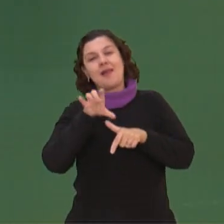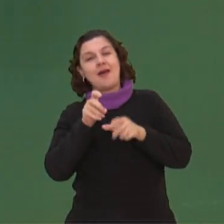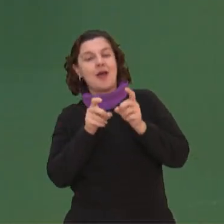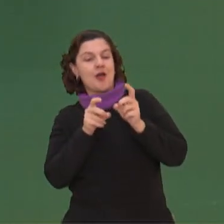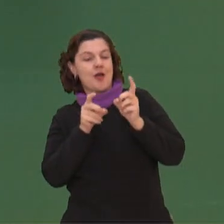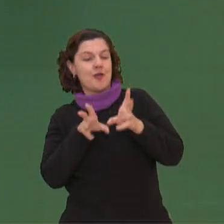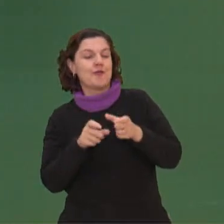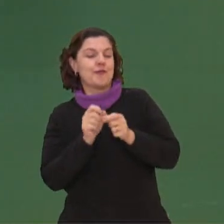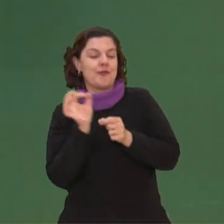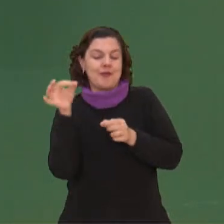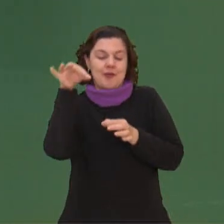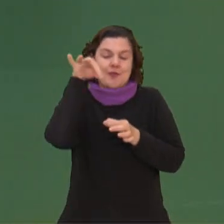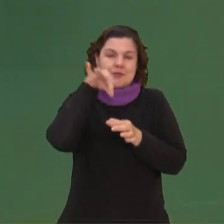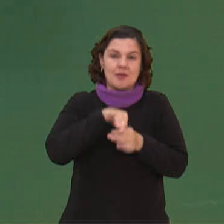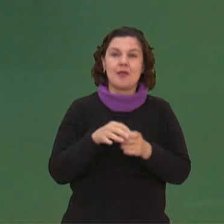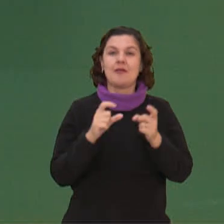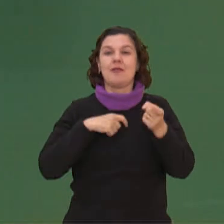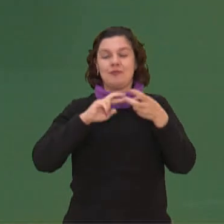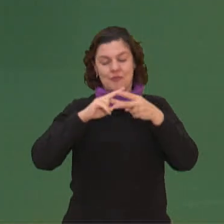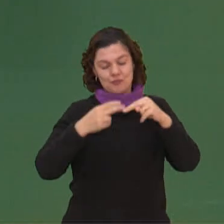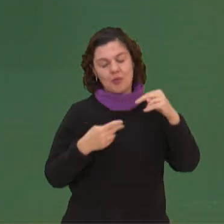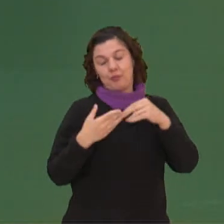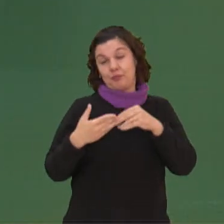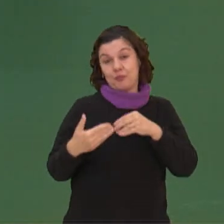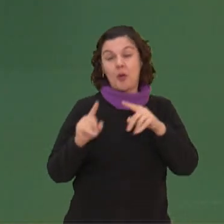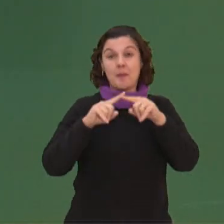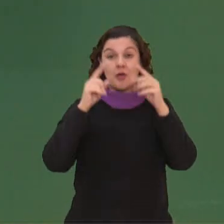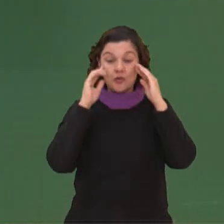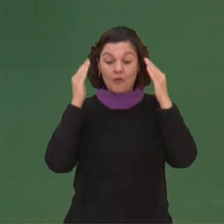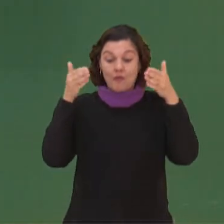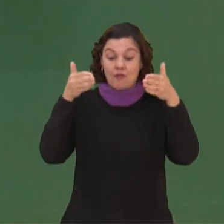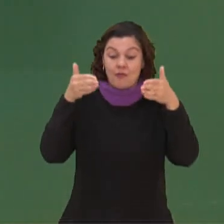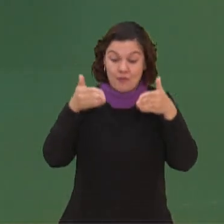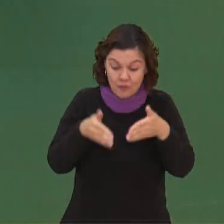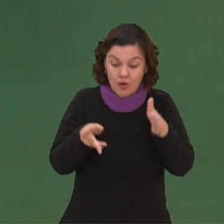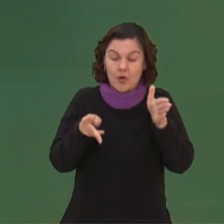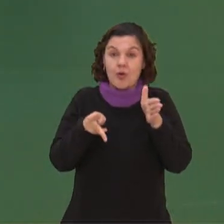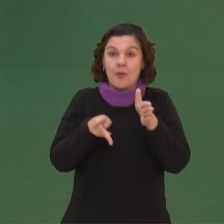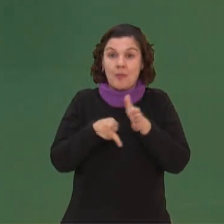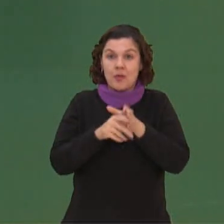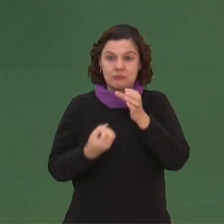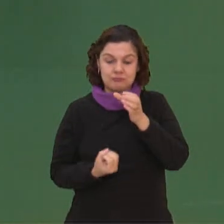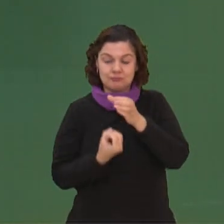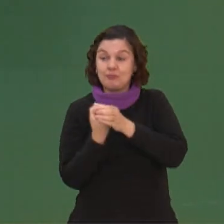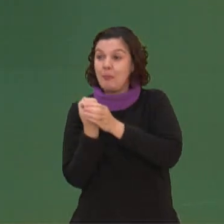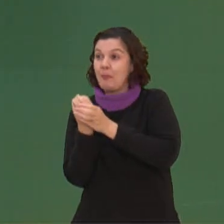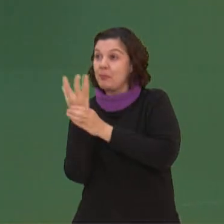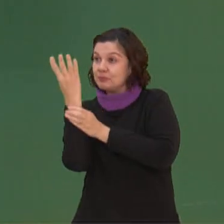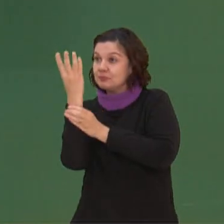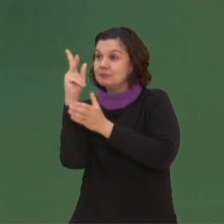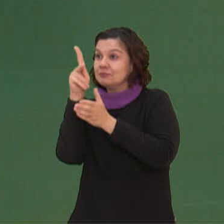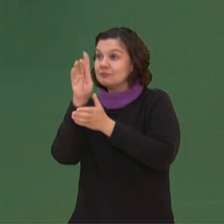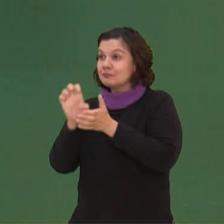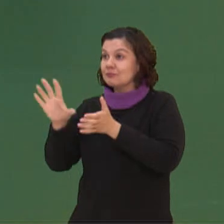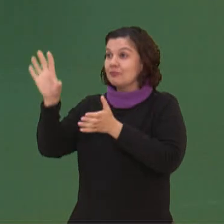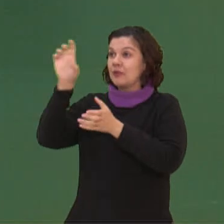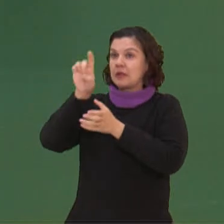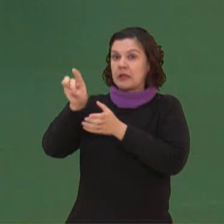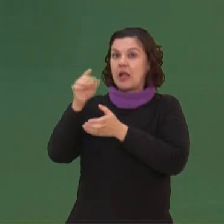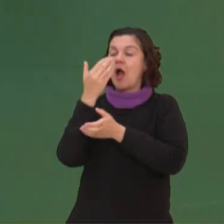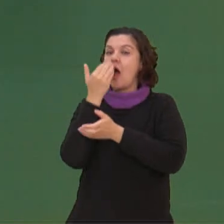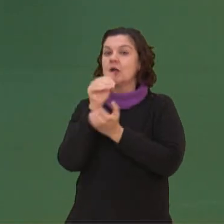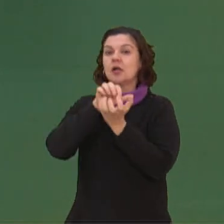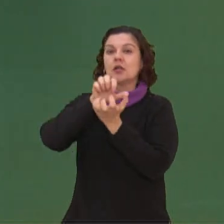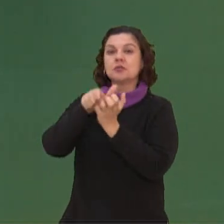a semente, teve a genética e coisa parecida. Mas eu quero dizer o seguinte, quando a soja vai para a Europa, lá alimenta o